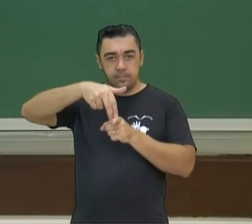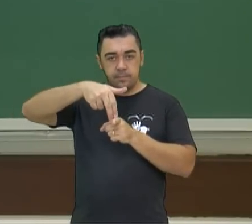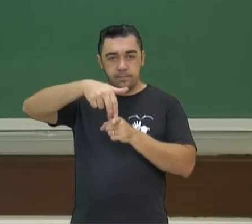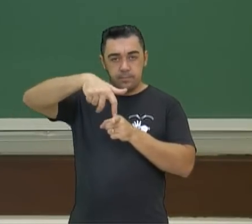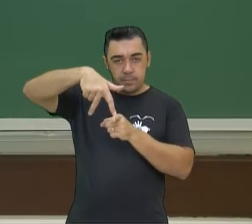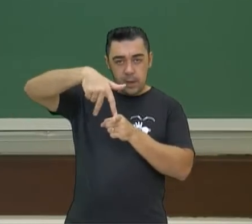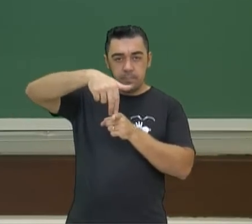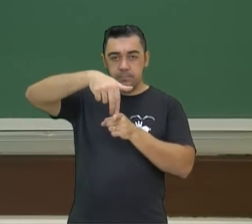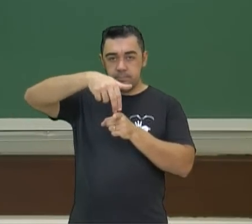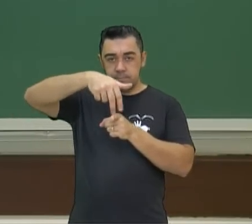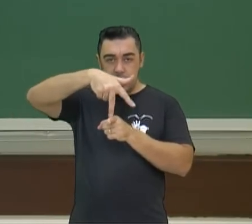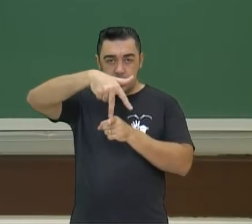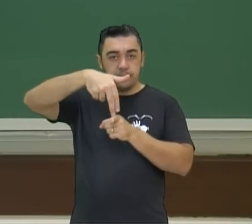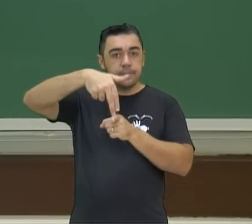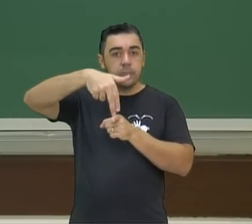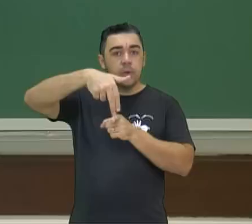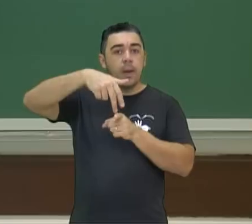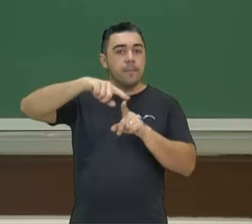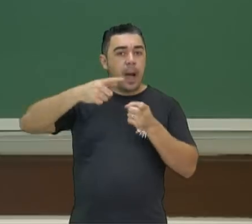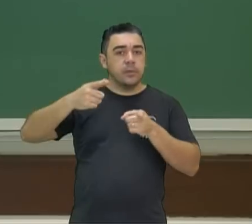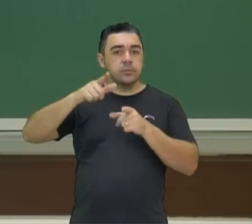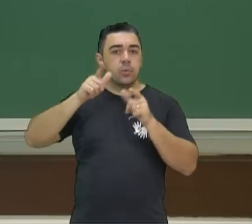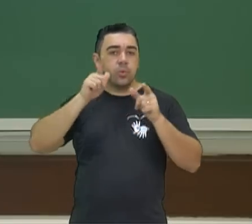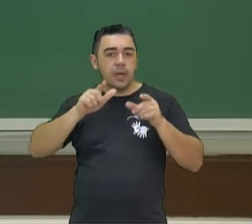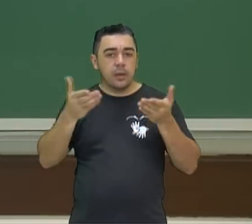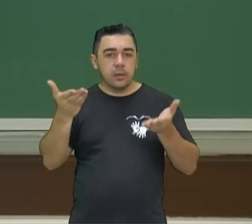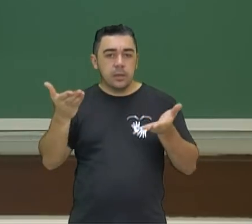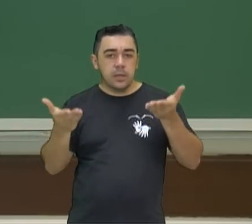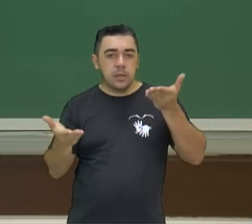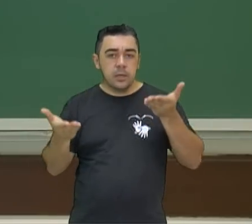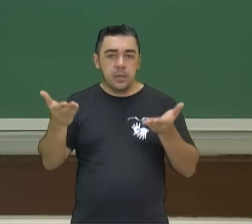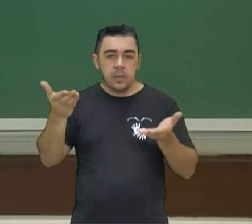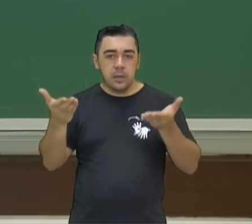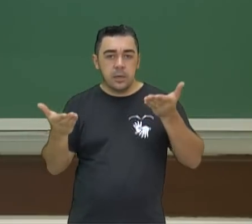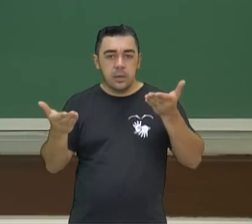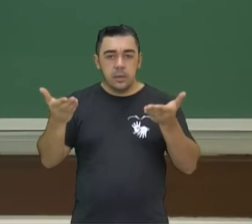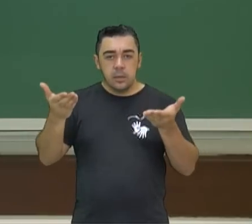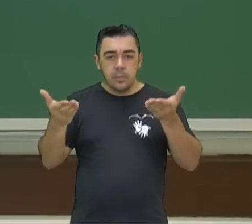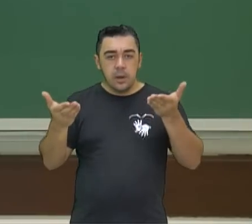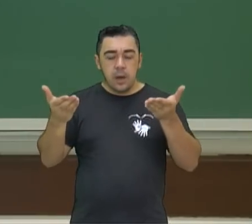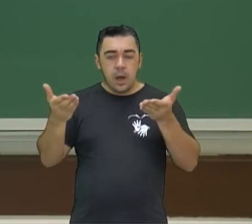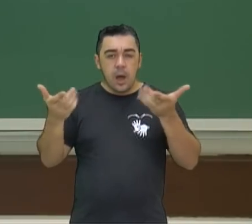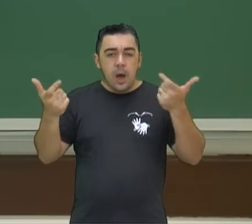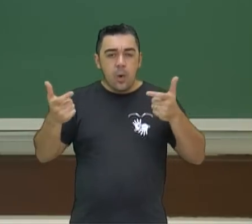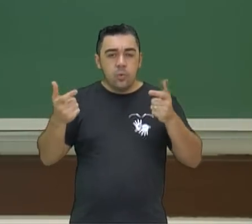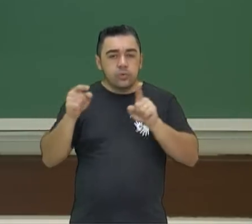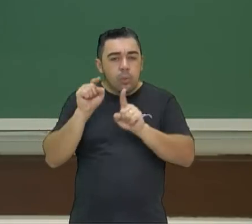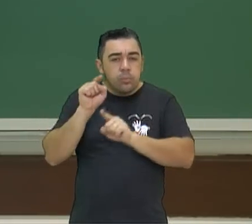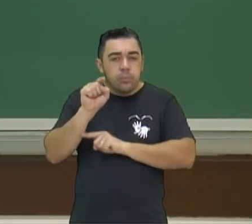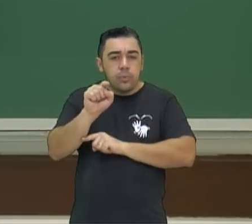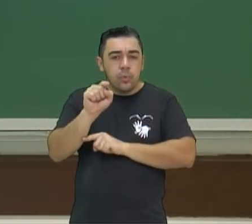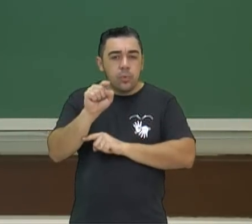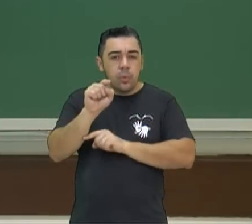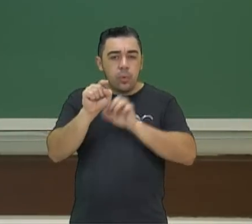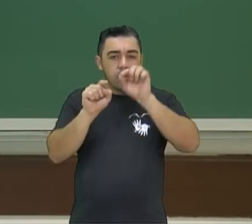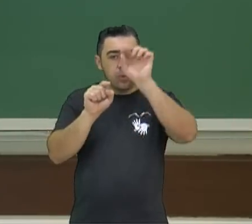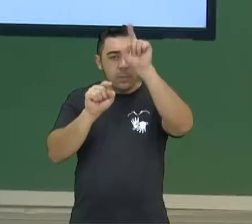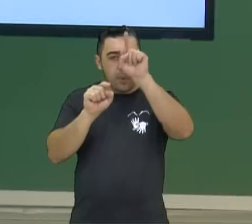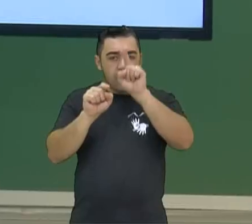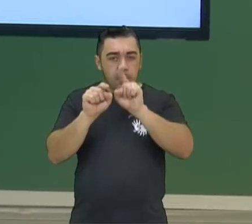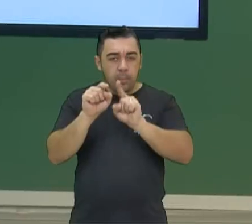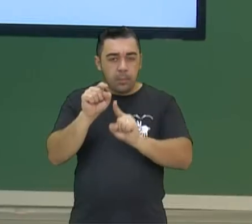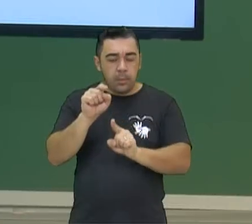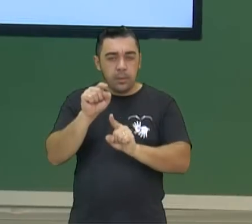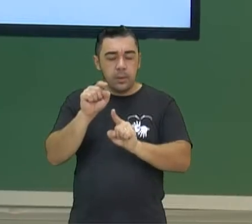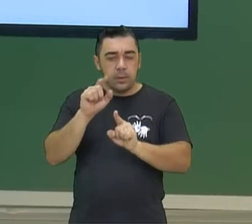superiores, inferiores, né, o que a gente não pode perder é esse eixo de equilíbrio. E aqui tem tracejado uma